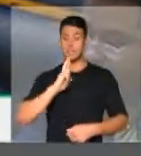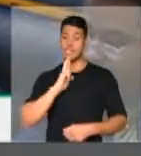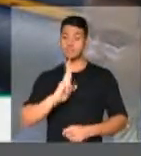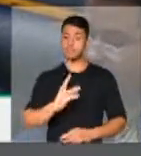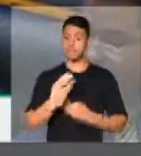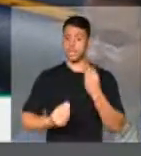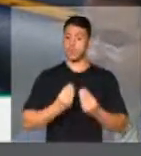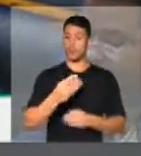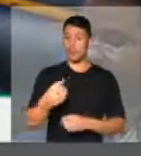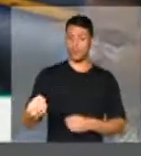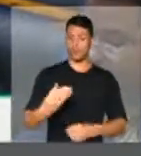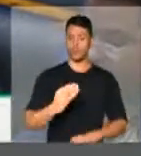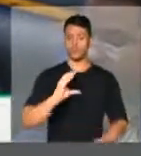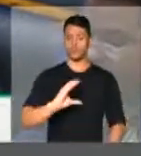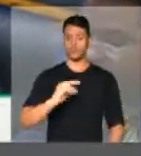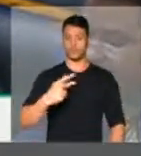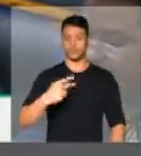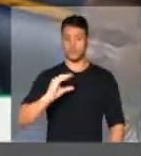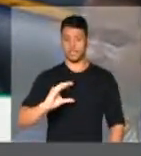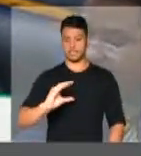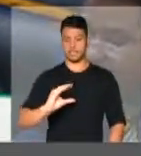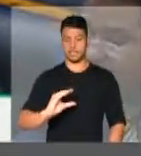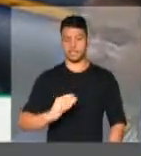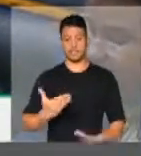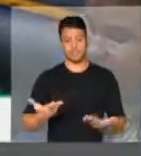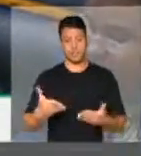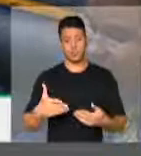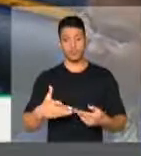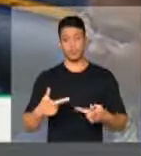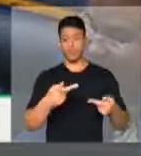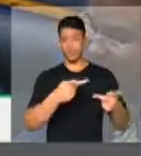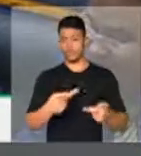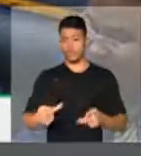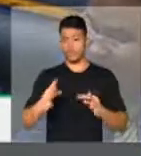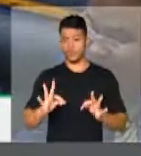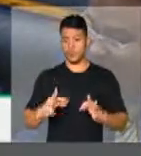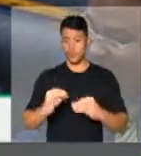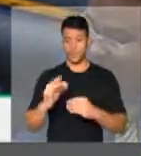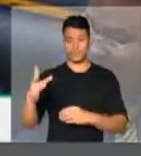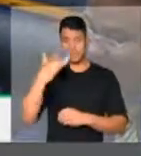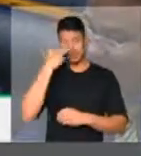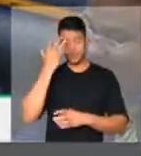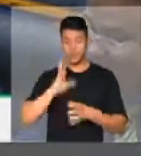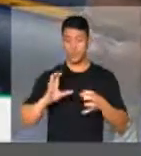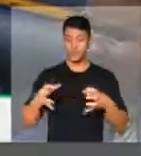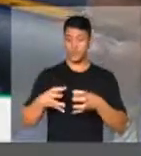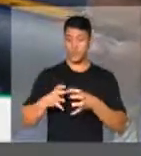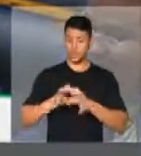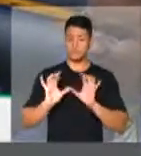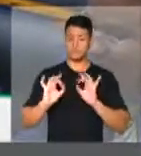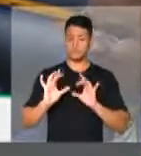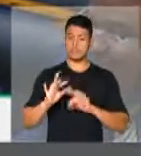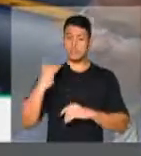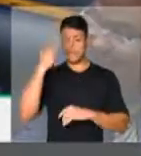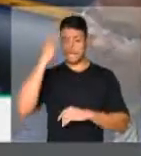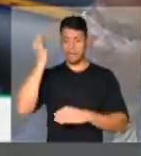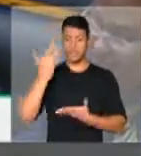novo Código de Processo Penal. E aqui convoca todos os membros da comissão especial para amanhã às 14h30 a gente iniciar a